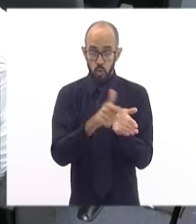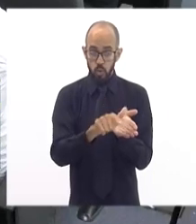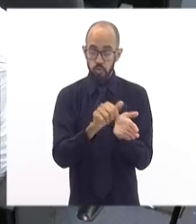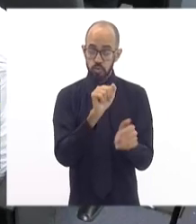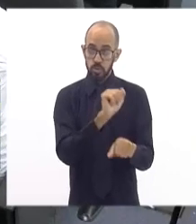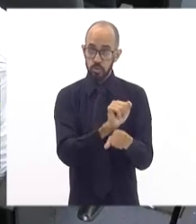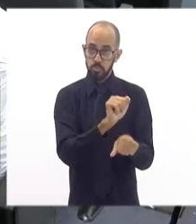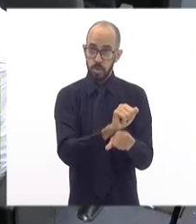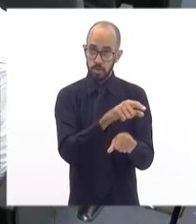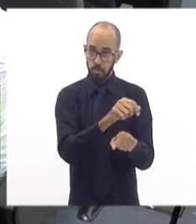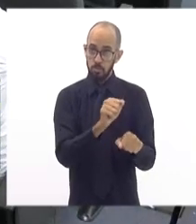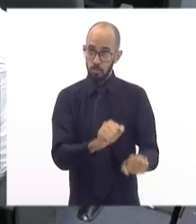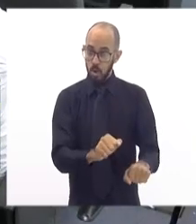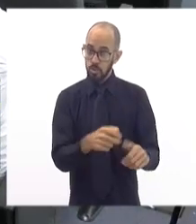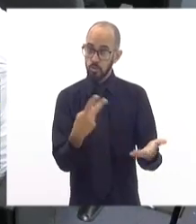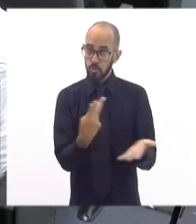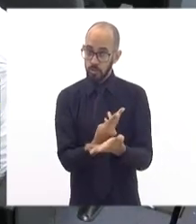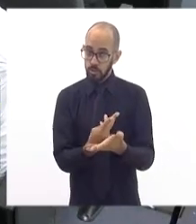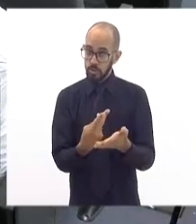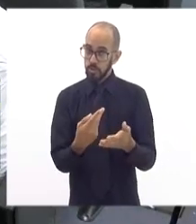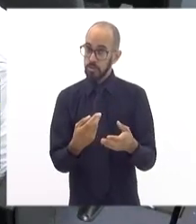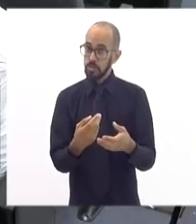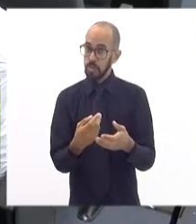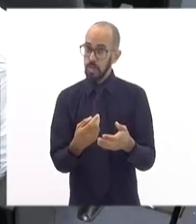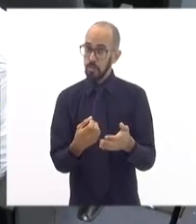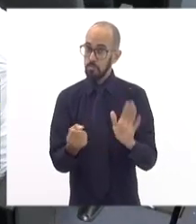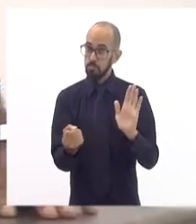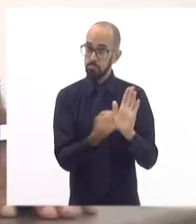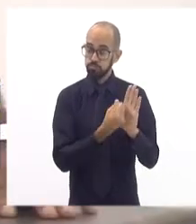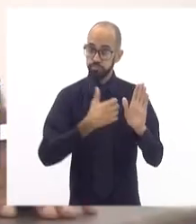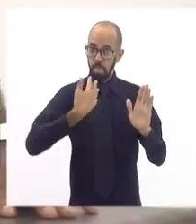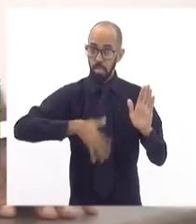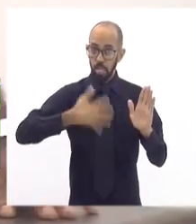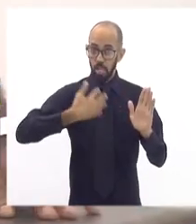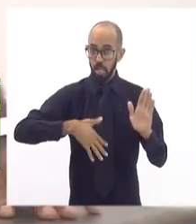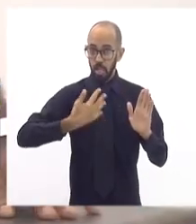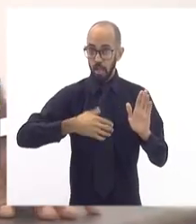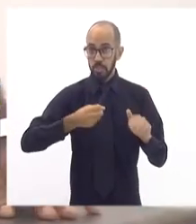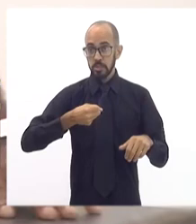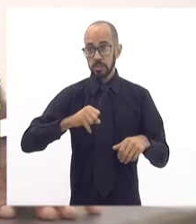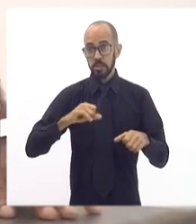com essa onda de impacto Caso haja uma explosão